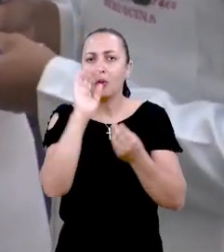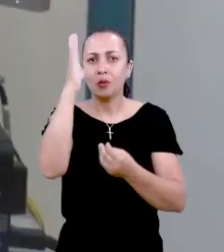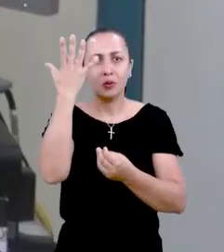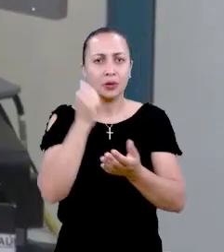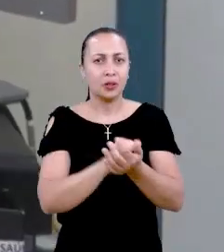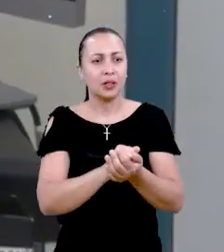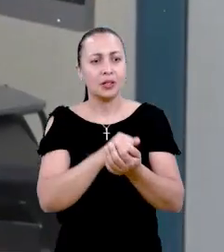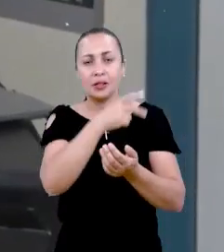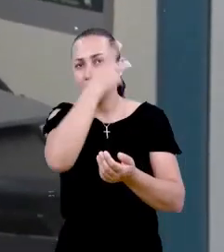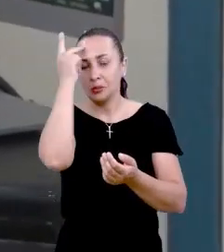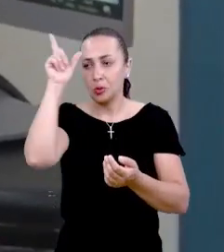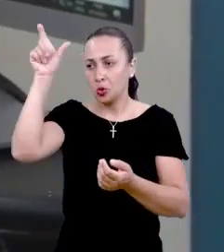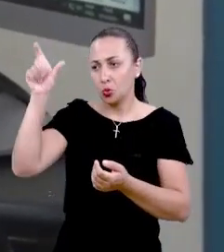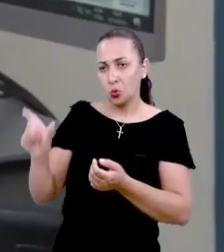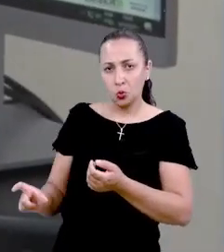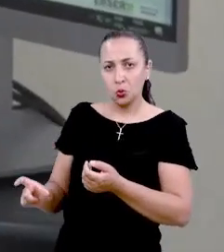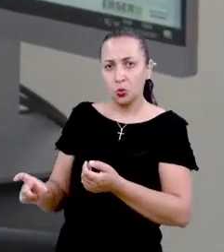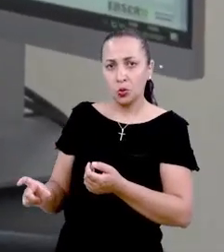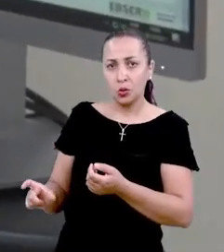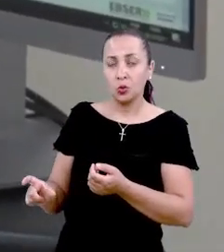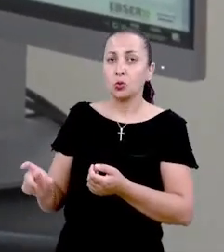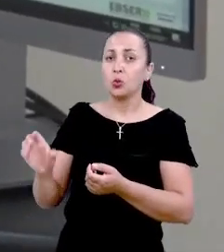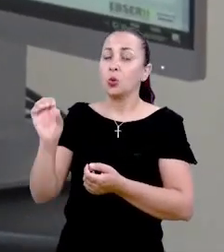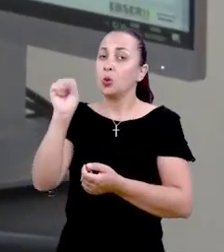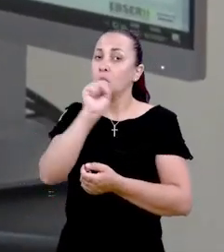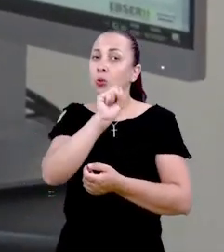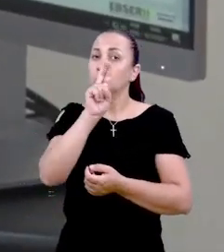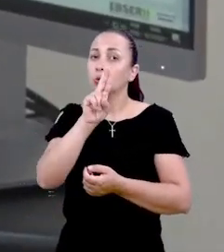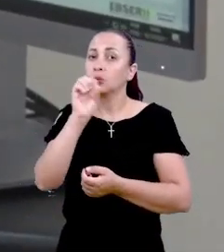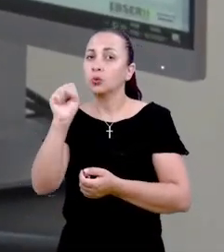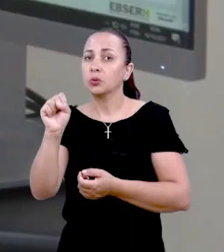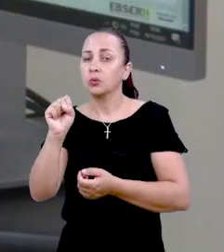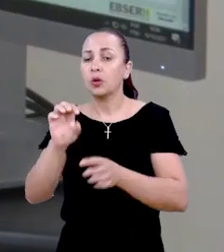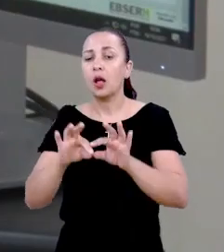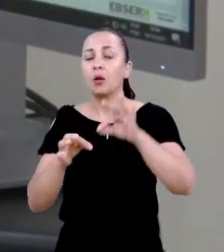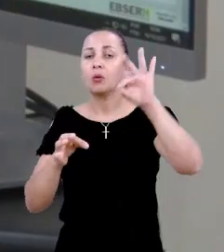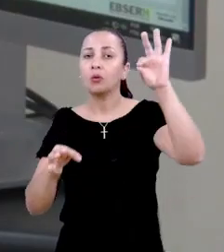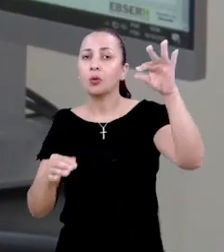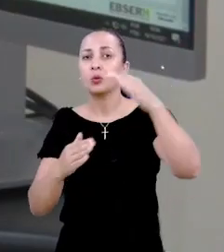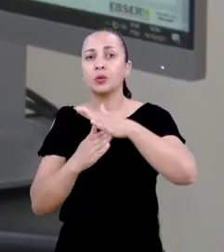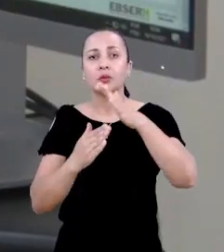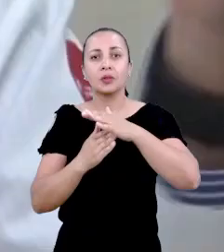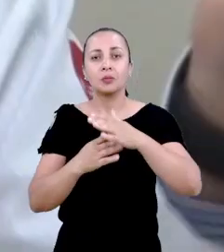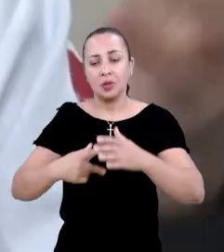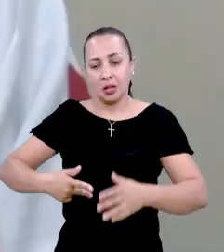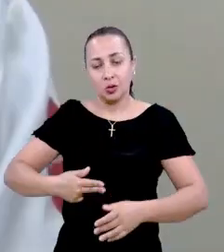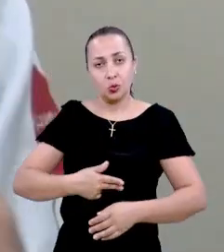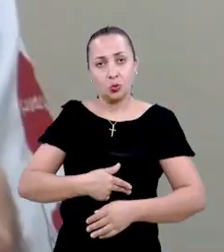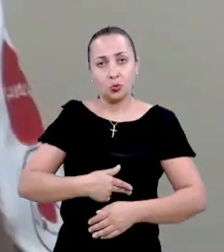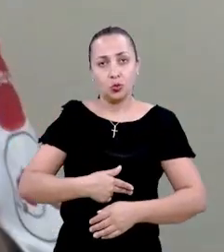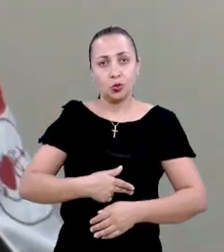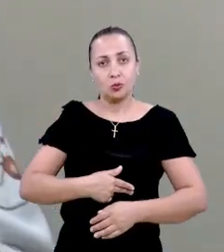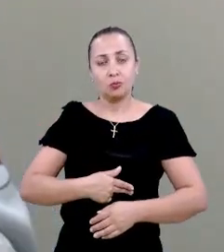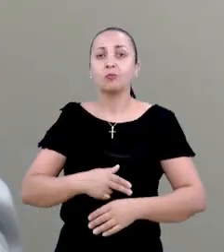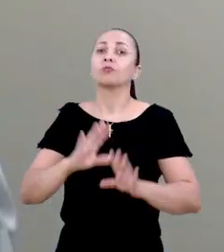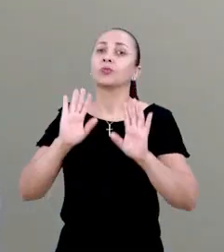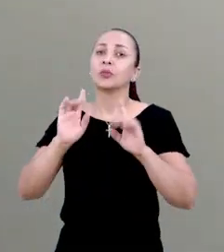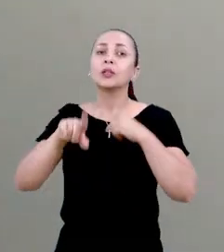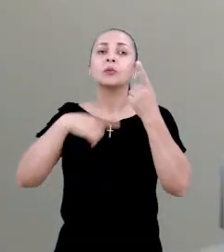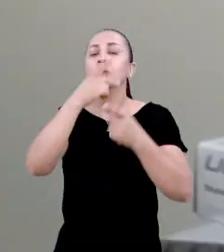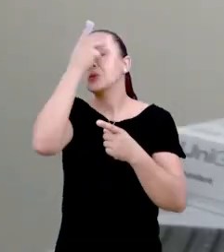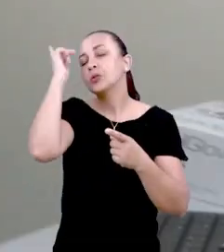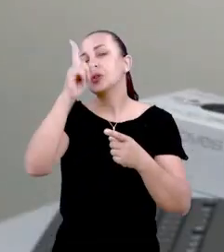aqui nos pacientes do SUS a longo prazo da cirurgia bariátrica comparado exatamente com pessoas que